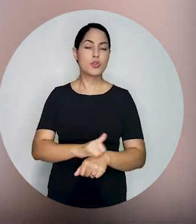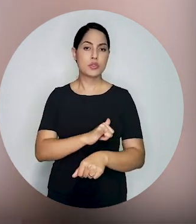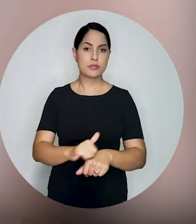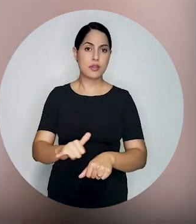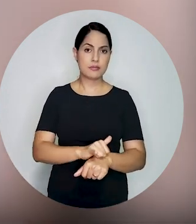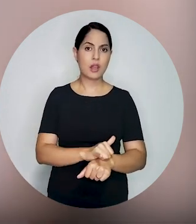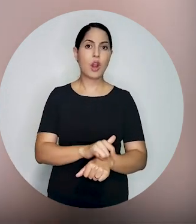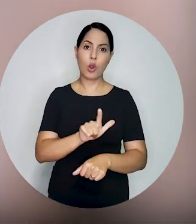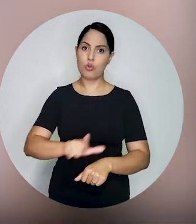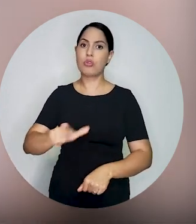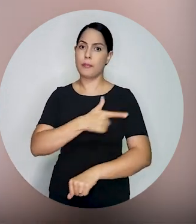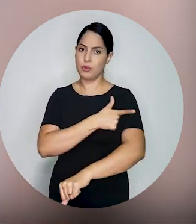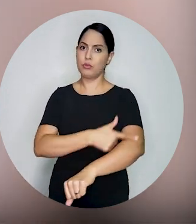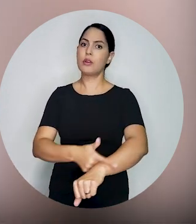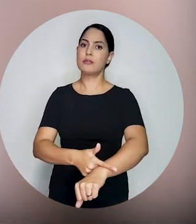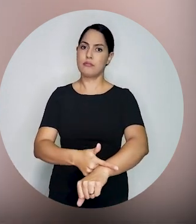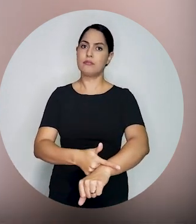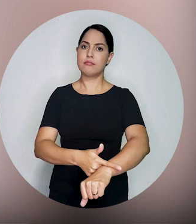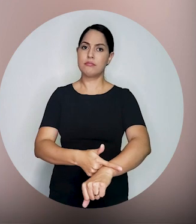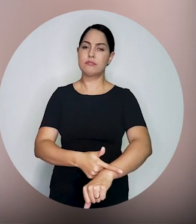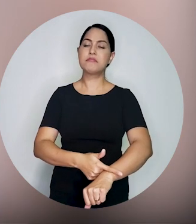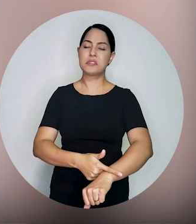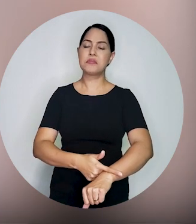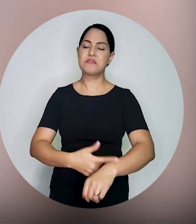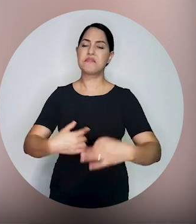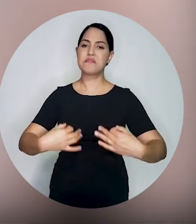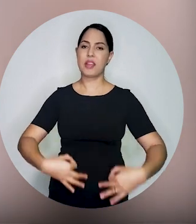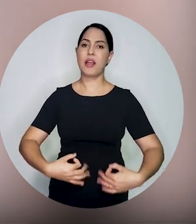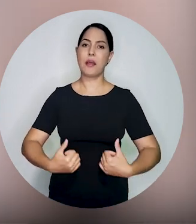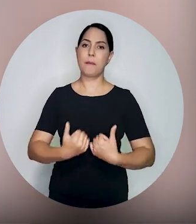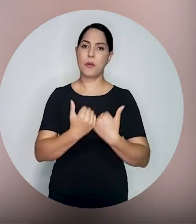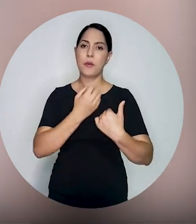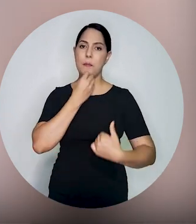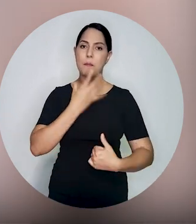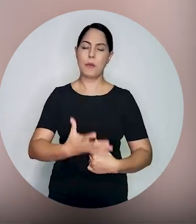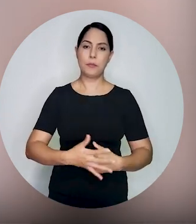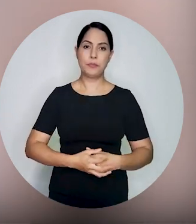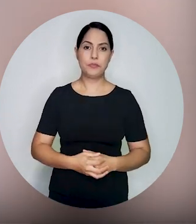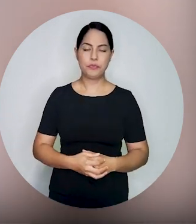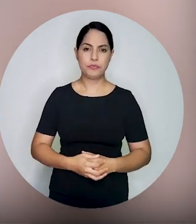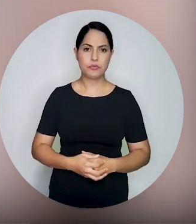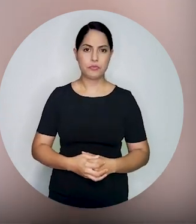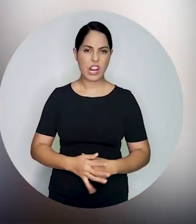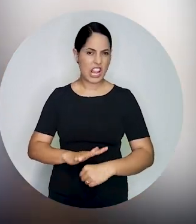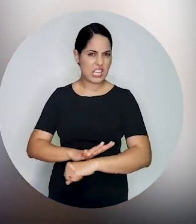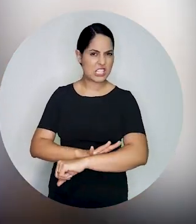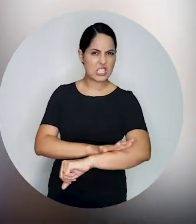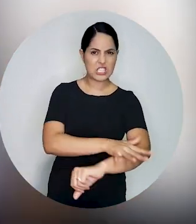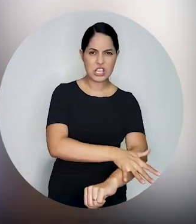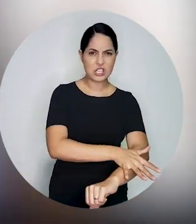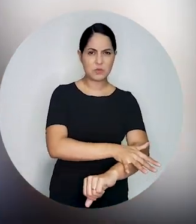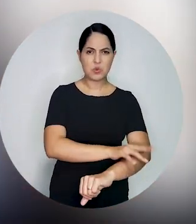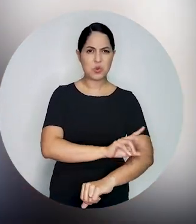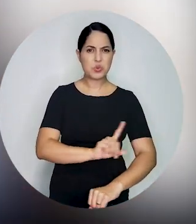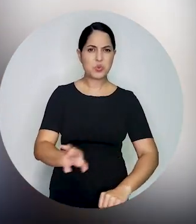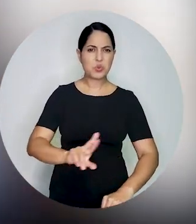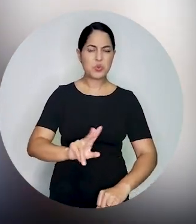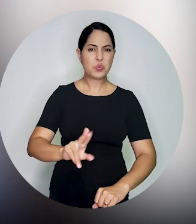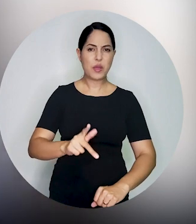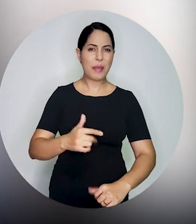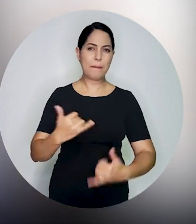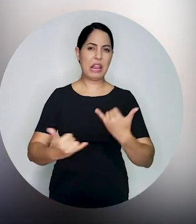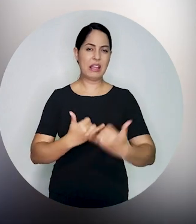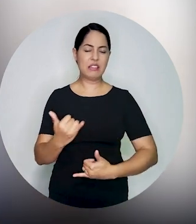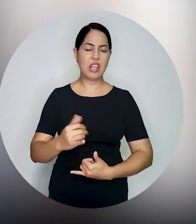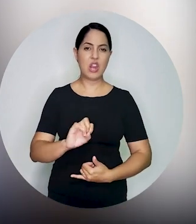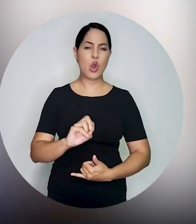polícia, tomando alguma medida específica, educadamente, né, com certeza é de grande valia. Racismo não é mal entendido,